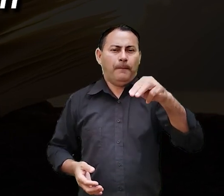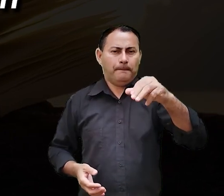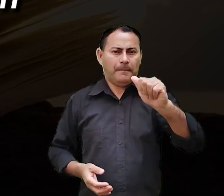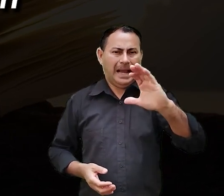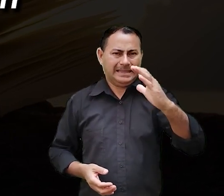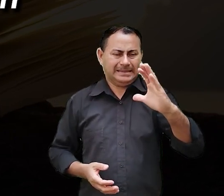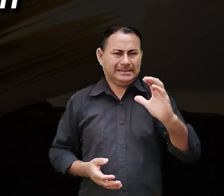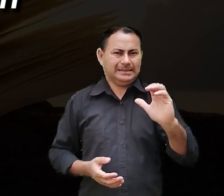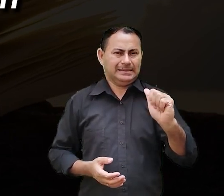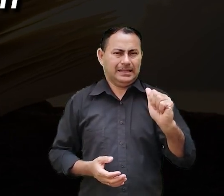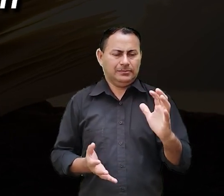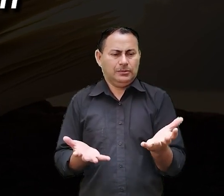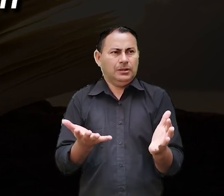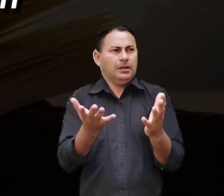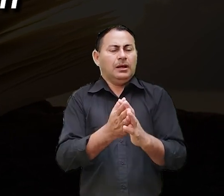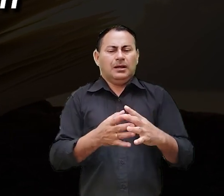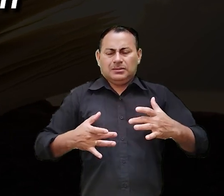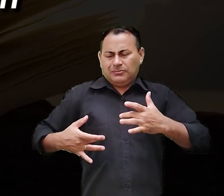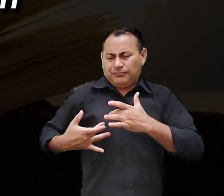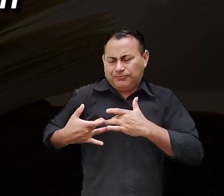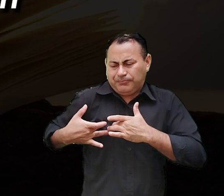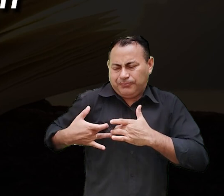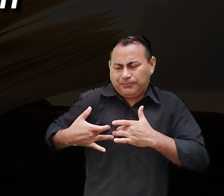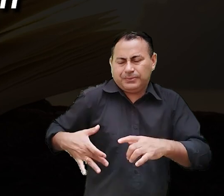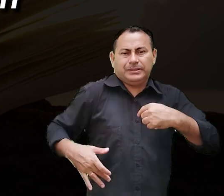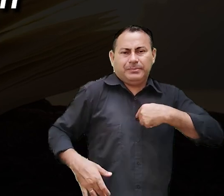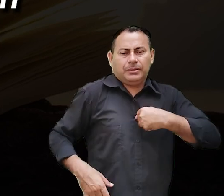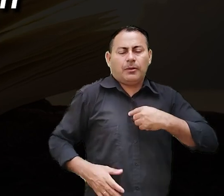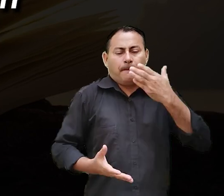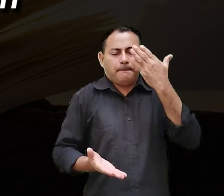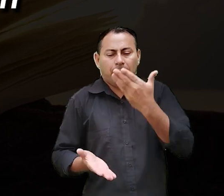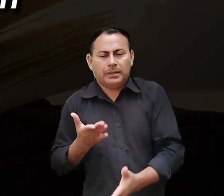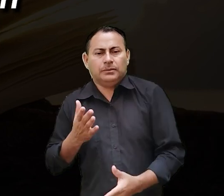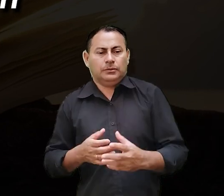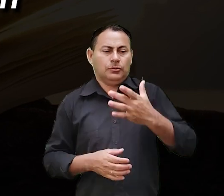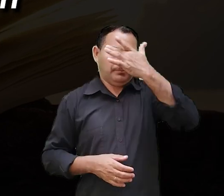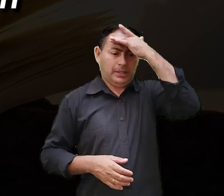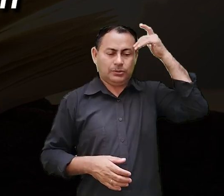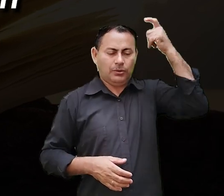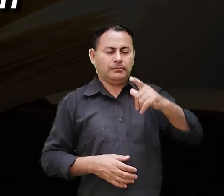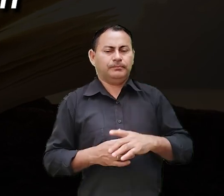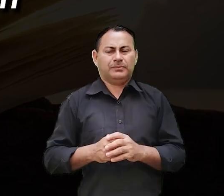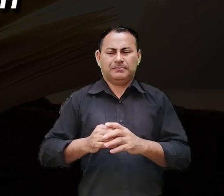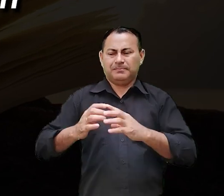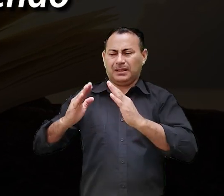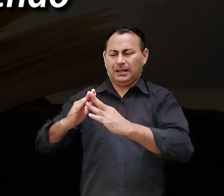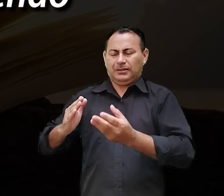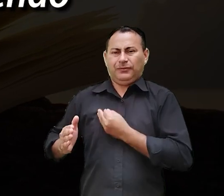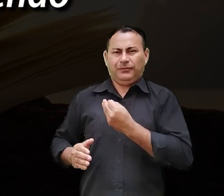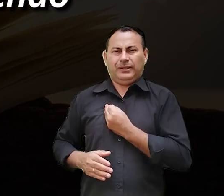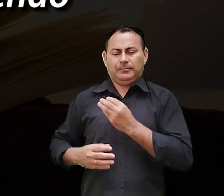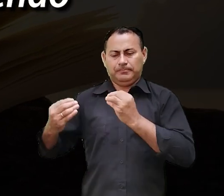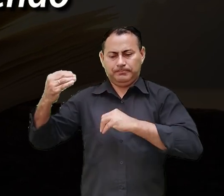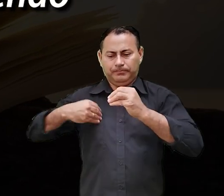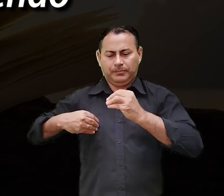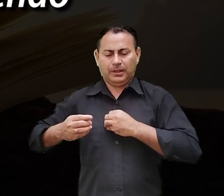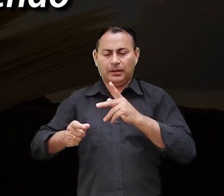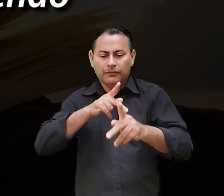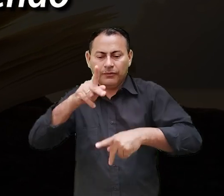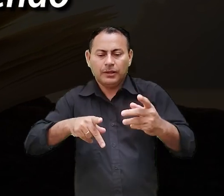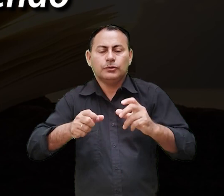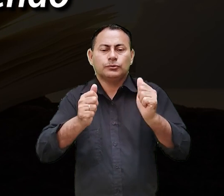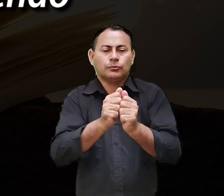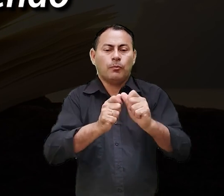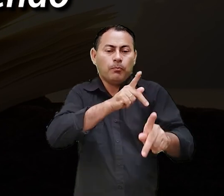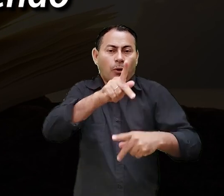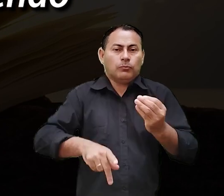eu gritei ai de mim estou perdido pois sou homem de lábios impuros e Vivi no meio de um povo de